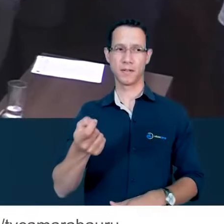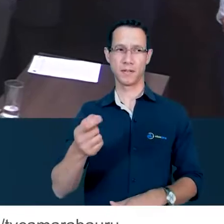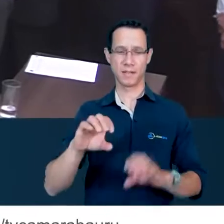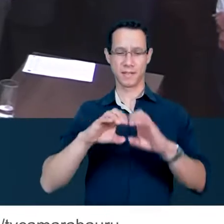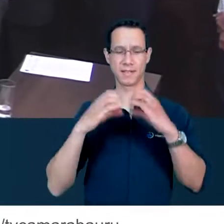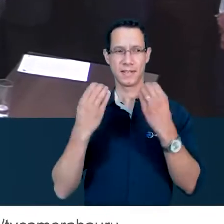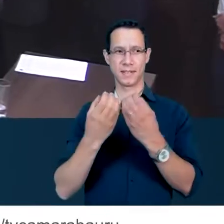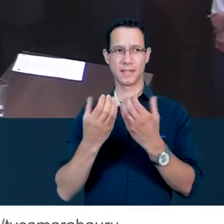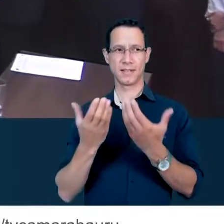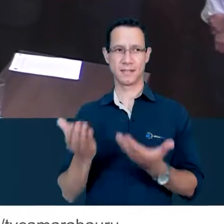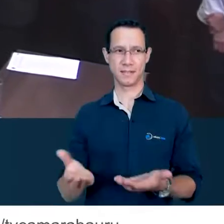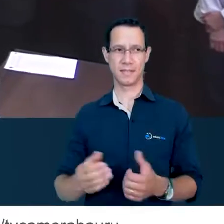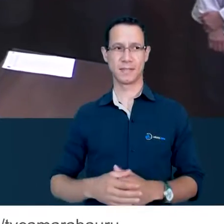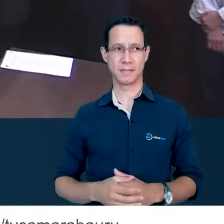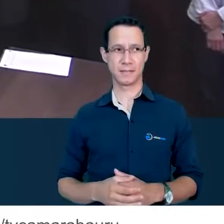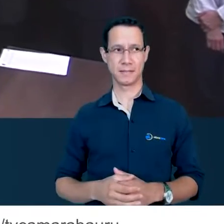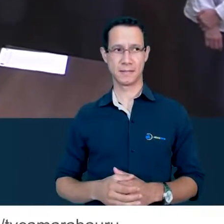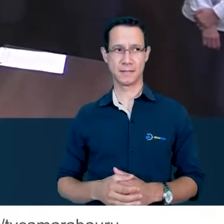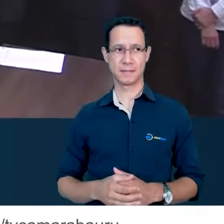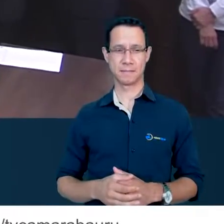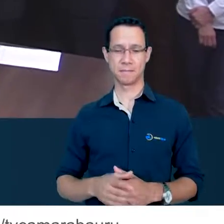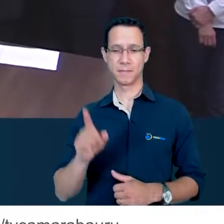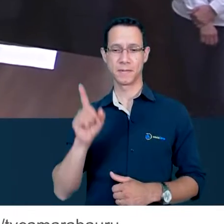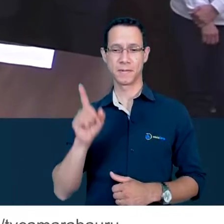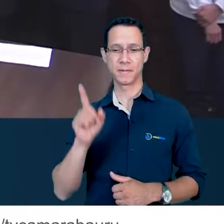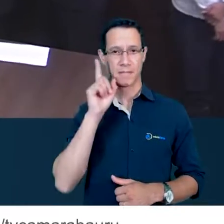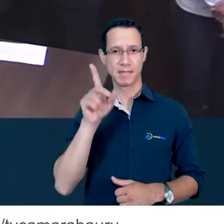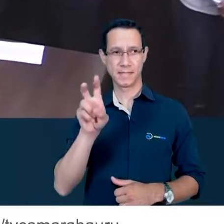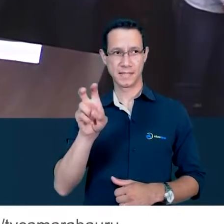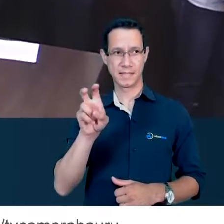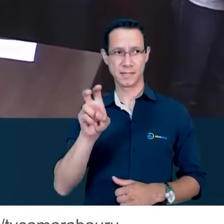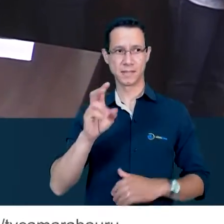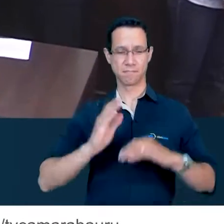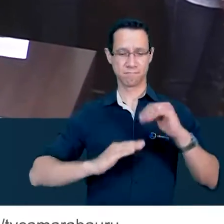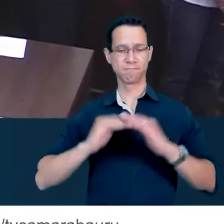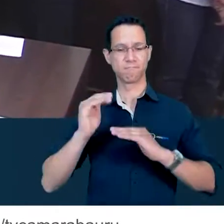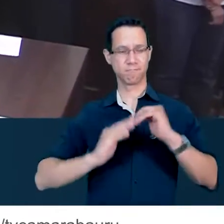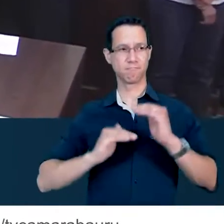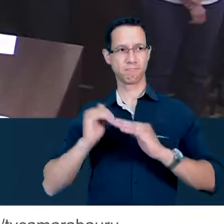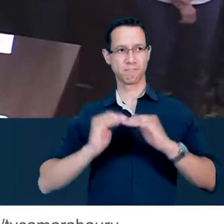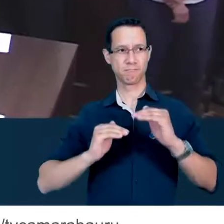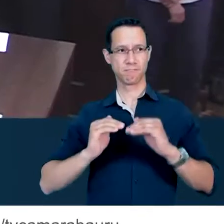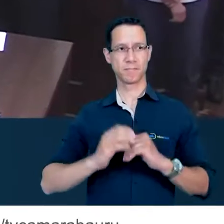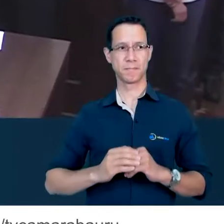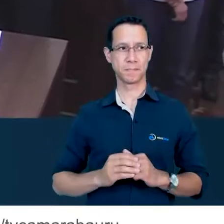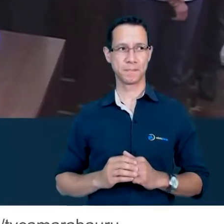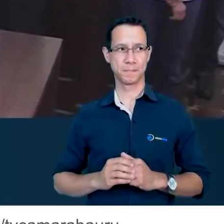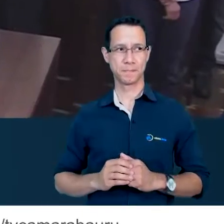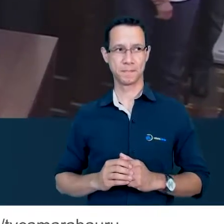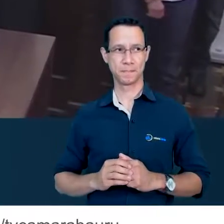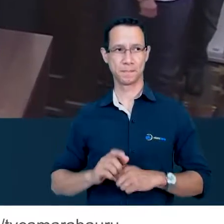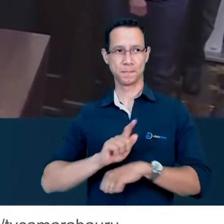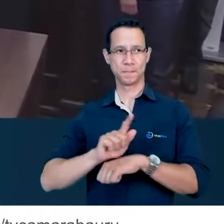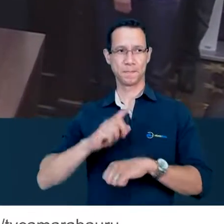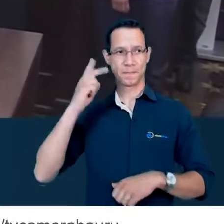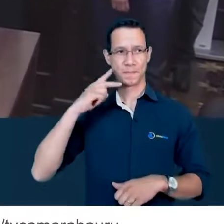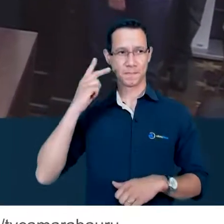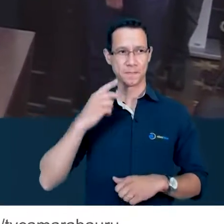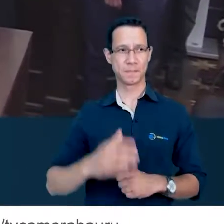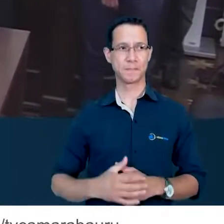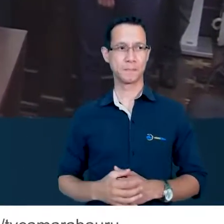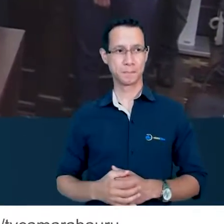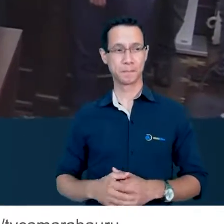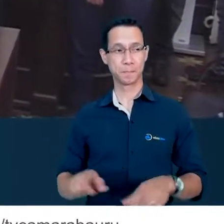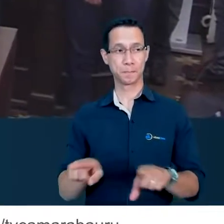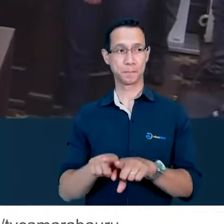Leis, quando ele, por 15 dias aqui, exerceu a vereança. E, em excelente